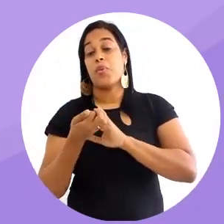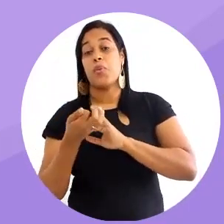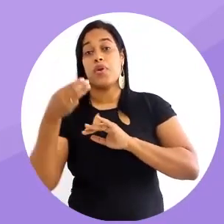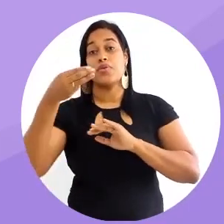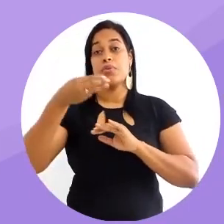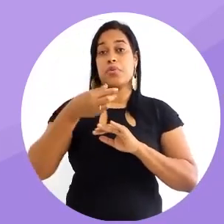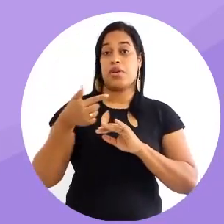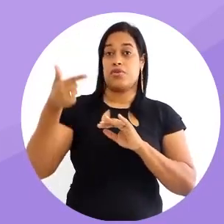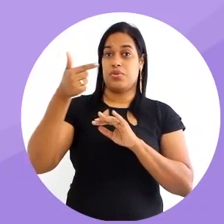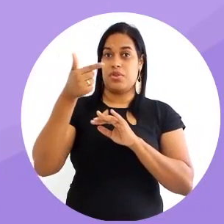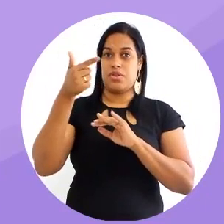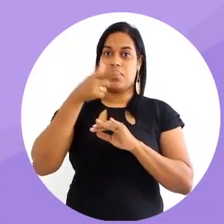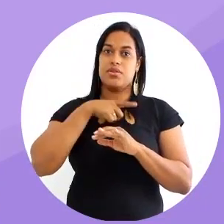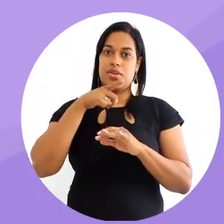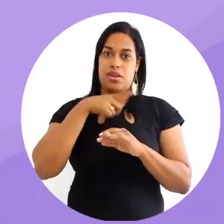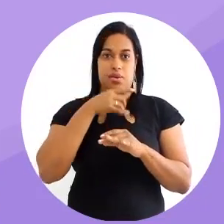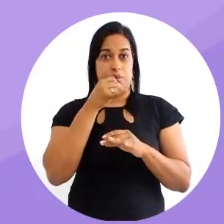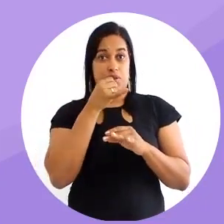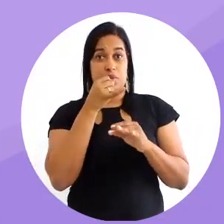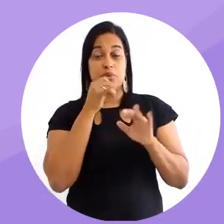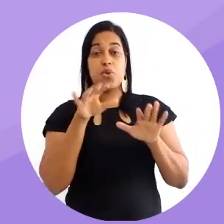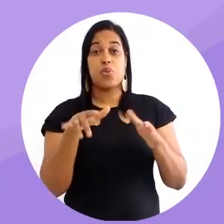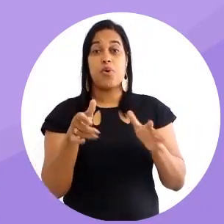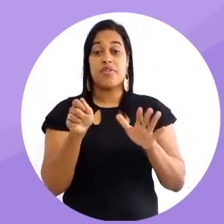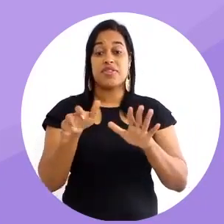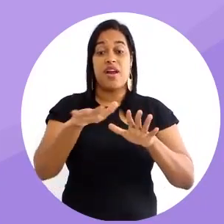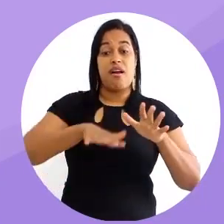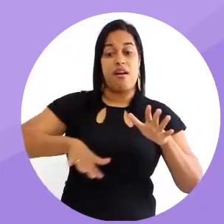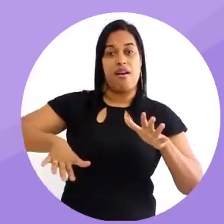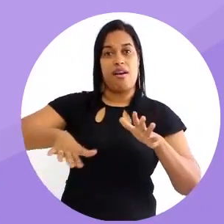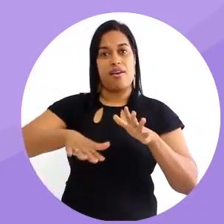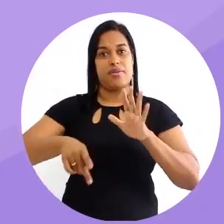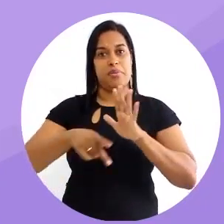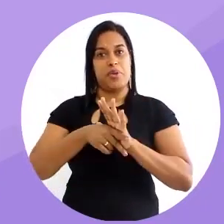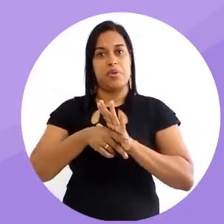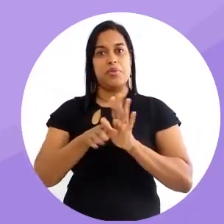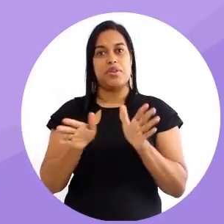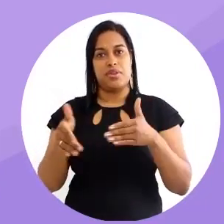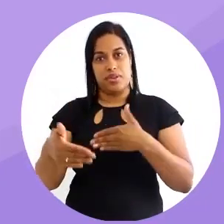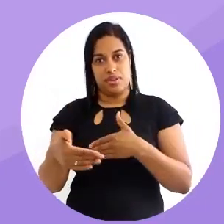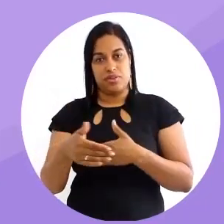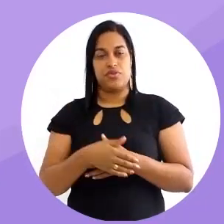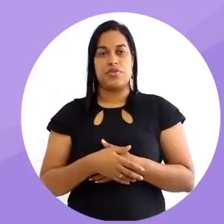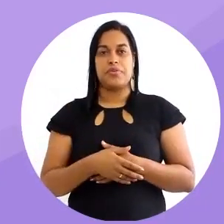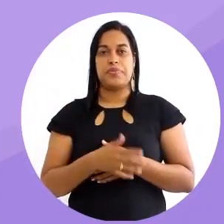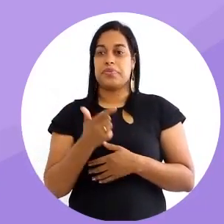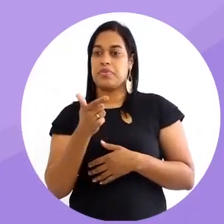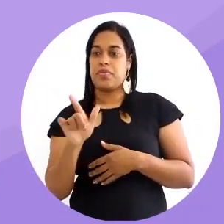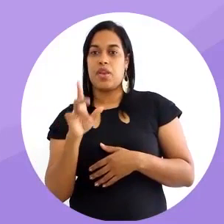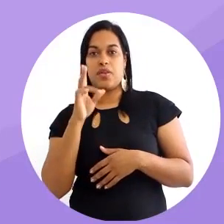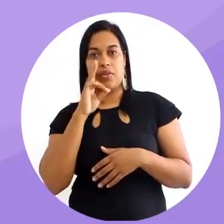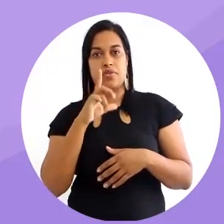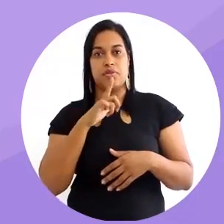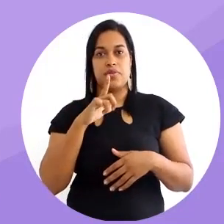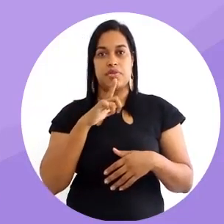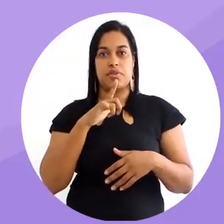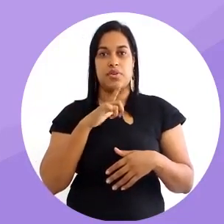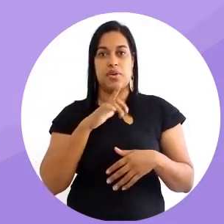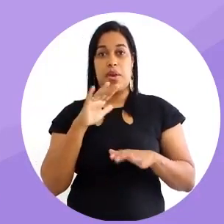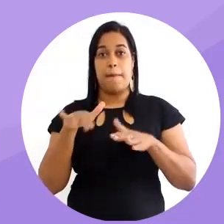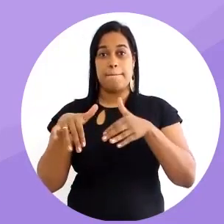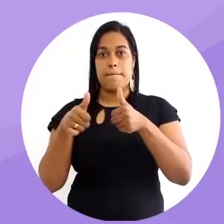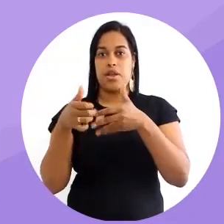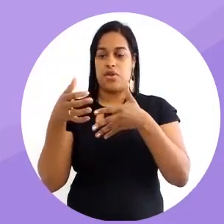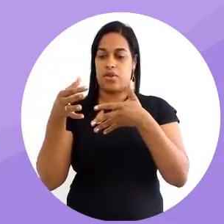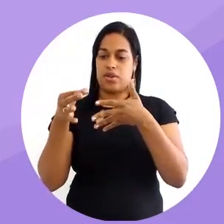quantos metros quadrados ali está contido, ou seja, qual vai ser a área de cobertura daquela caixa. Na imagem seguinte vocês vão ter